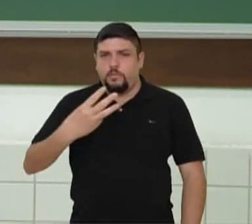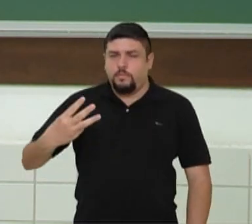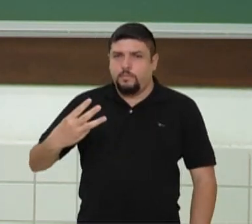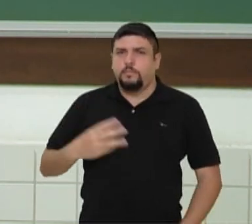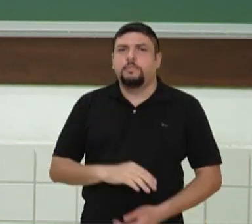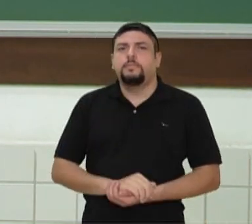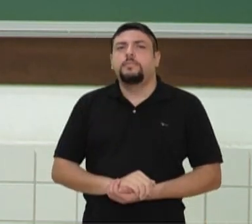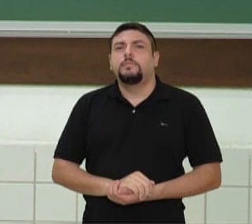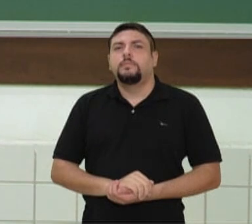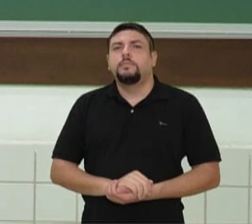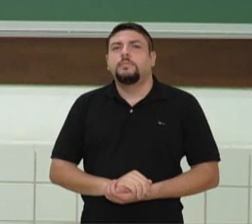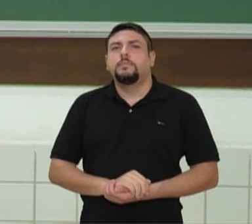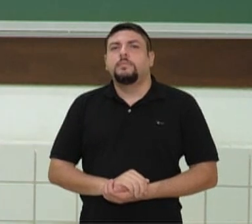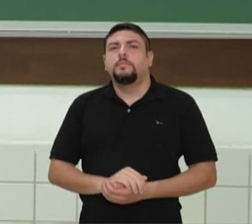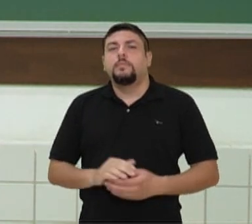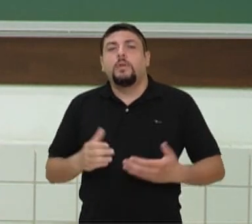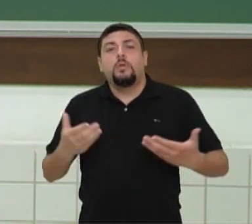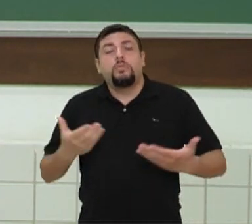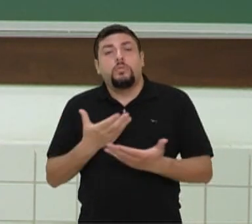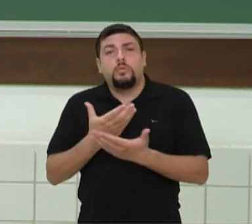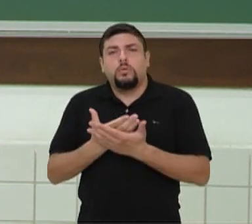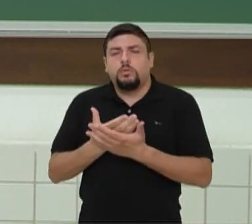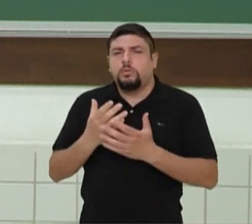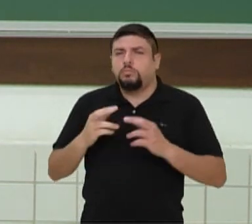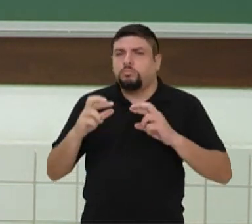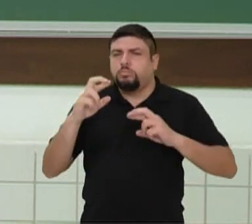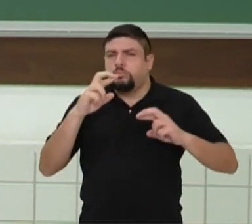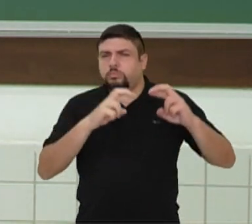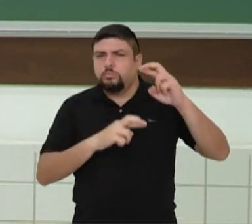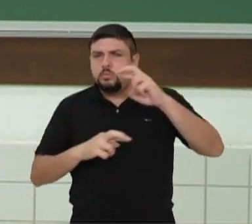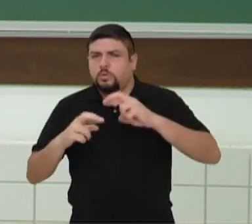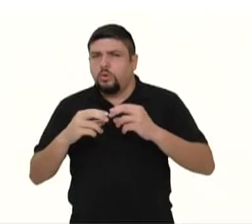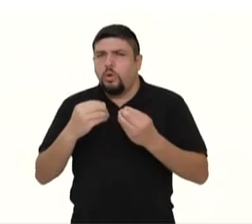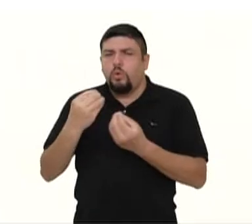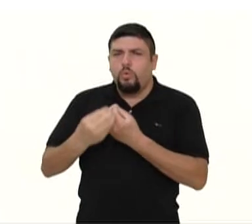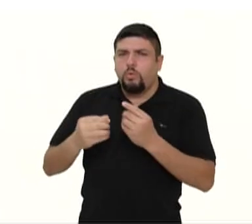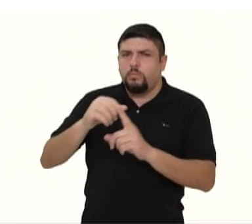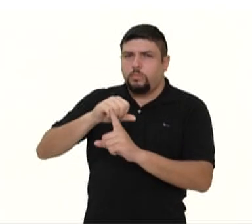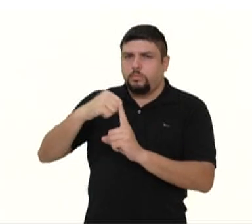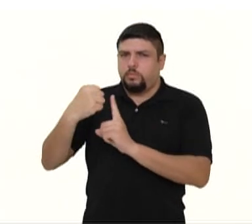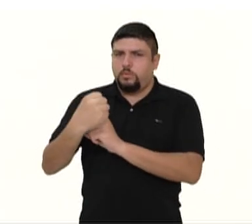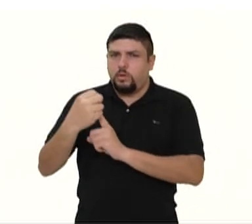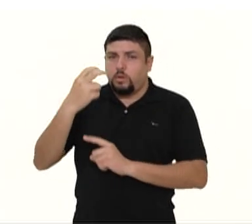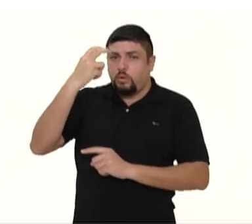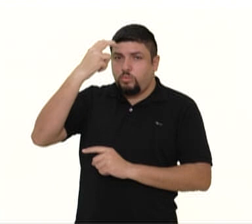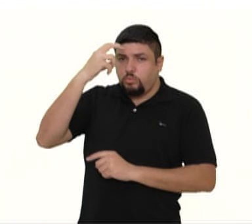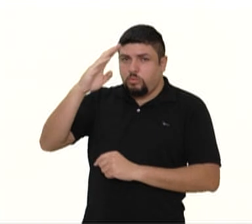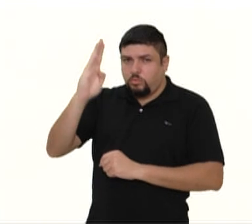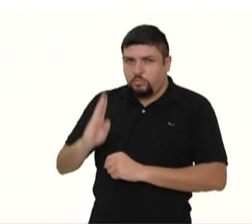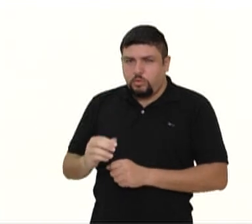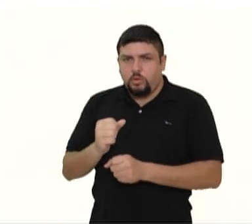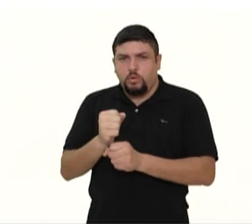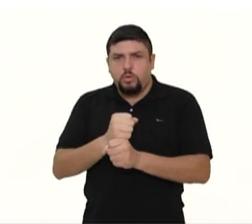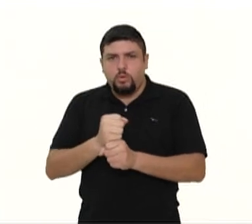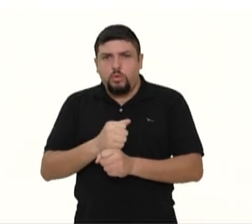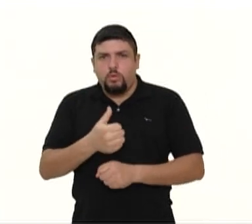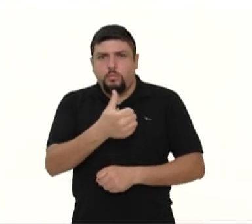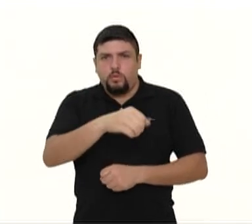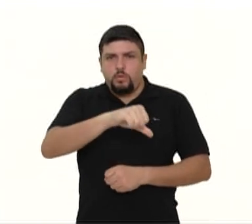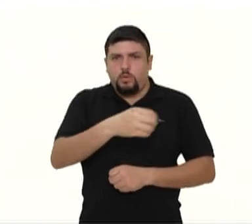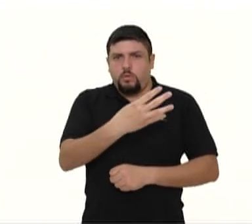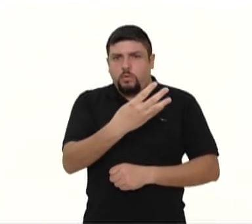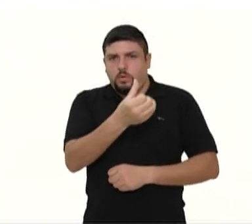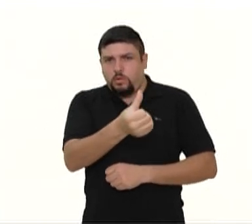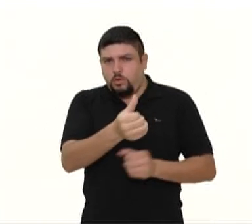Nessa aula, nós vamos analisar alguns aspectos da sociedade e da cultura brasileira entre 1946